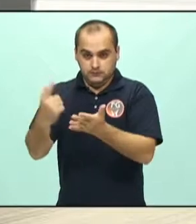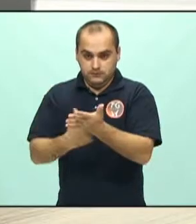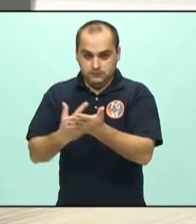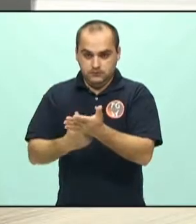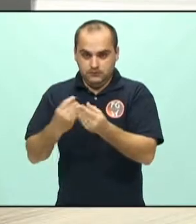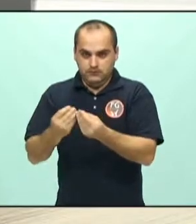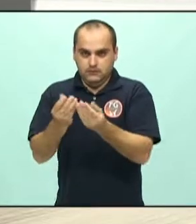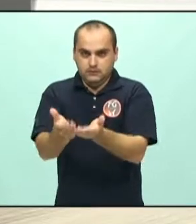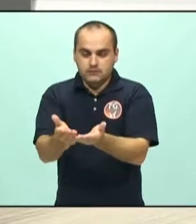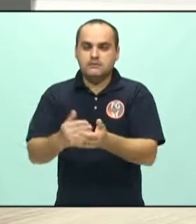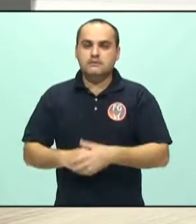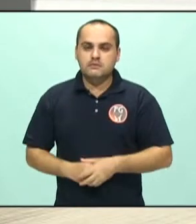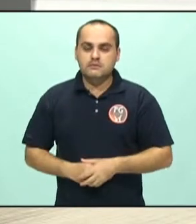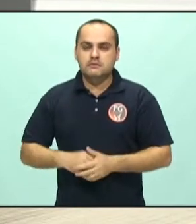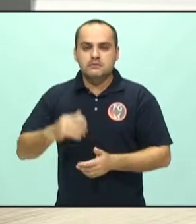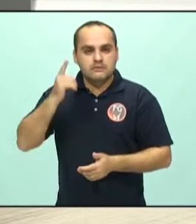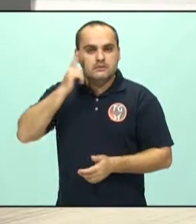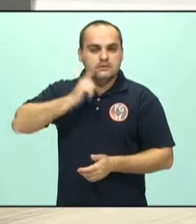gente conseguiu trabalhar